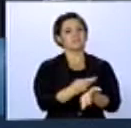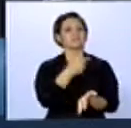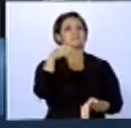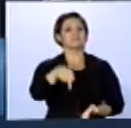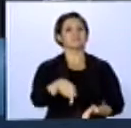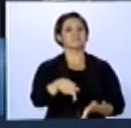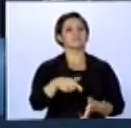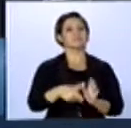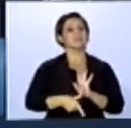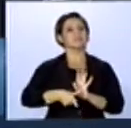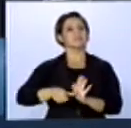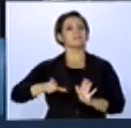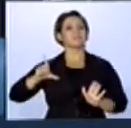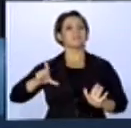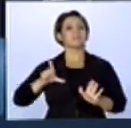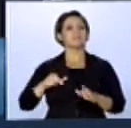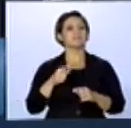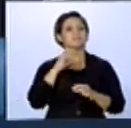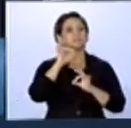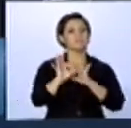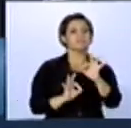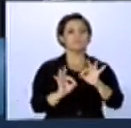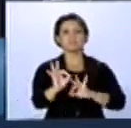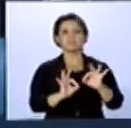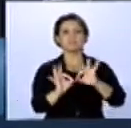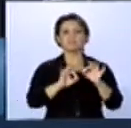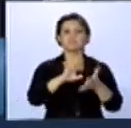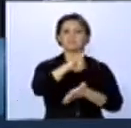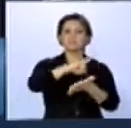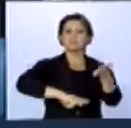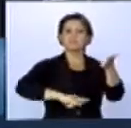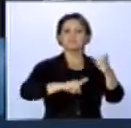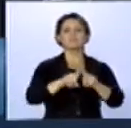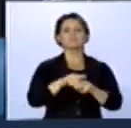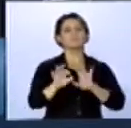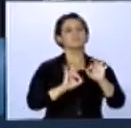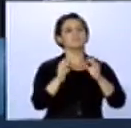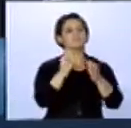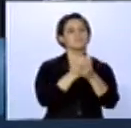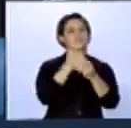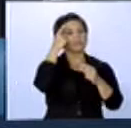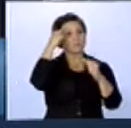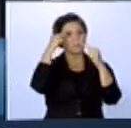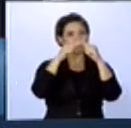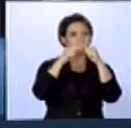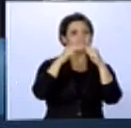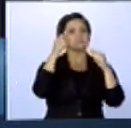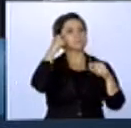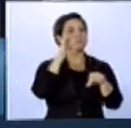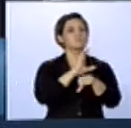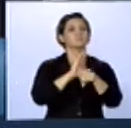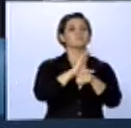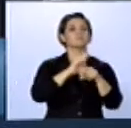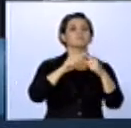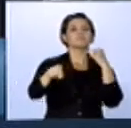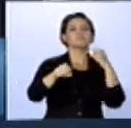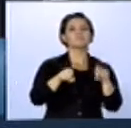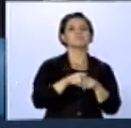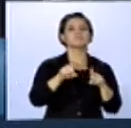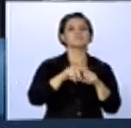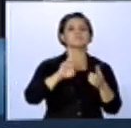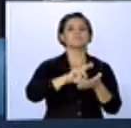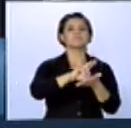que antecedem os processos objetivos de declaração de personalidade de constitucionalidade por quanto a voz tribunal